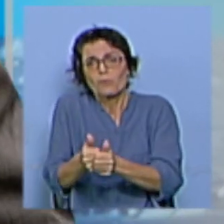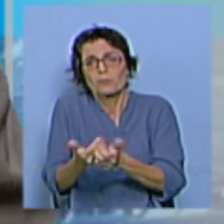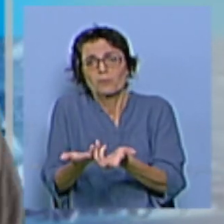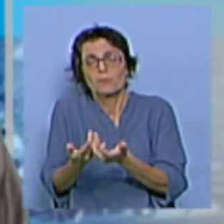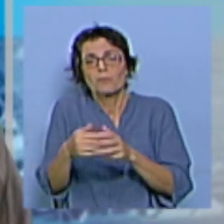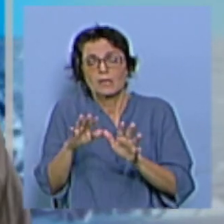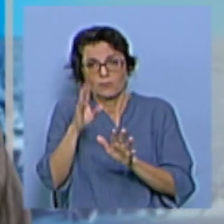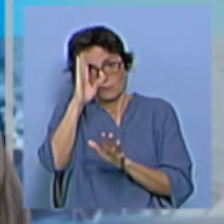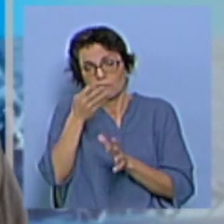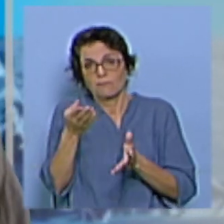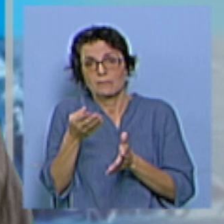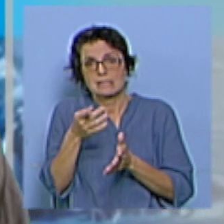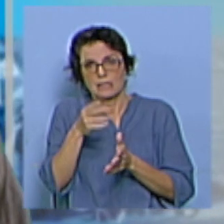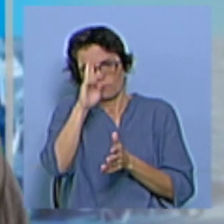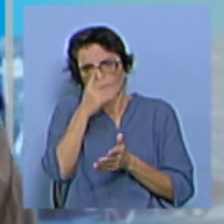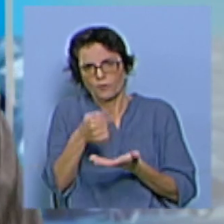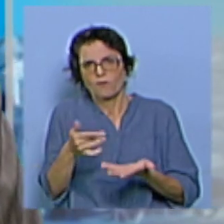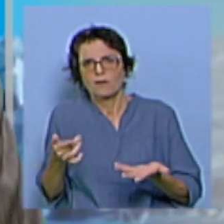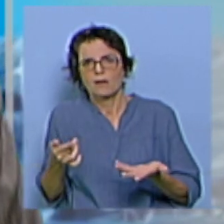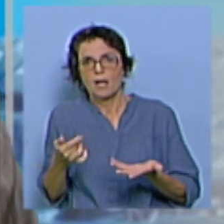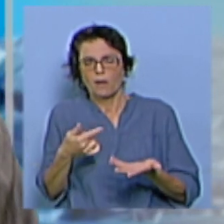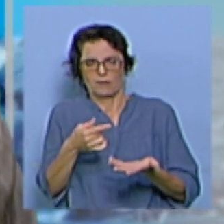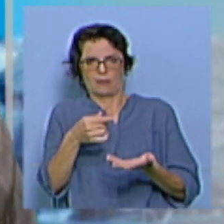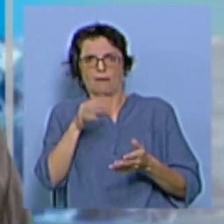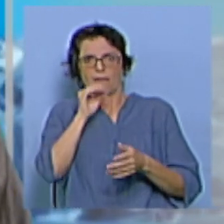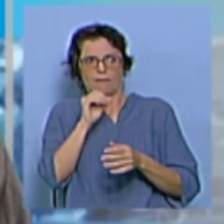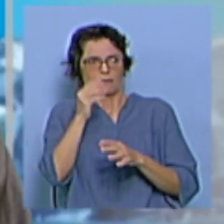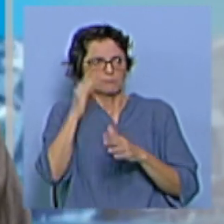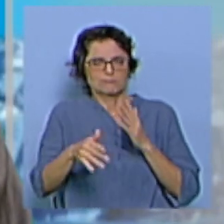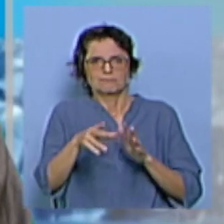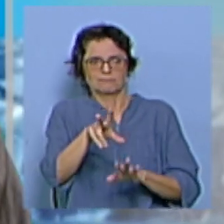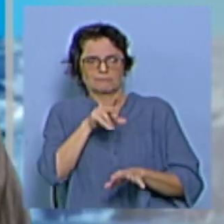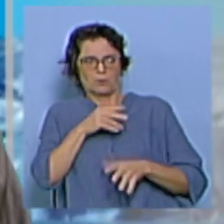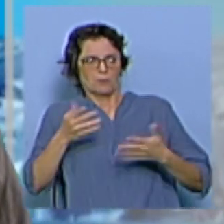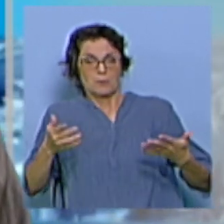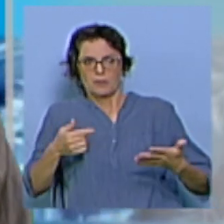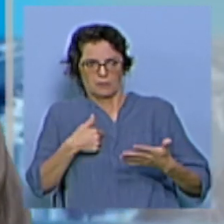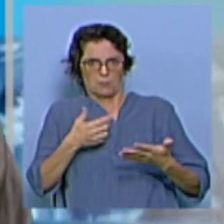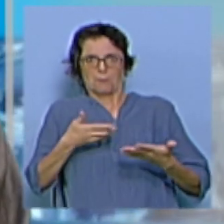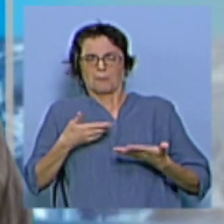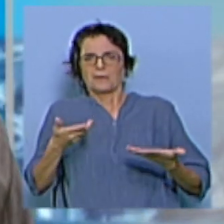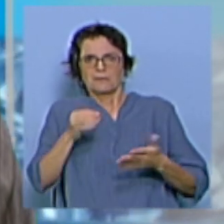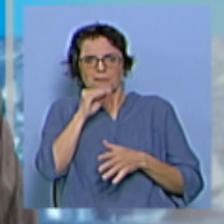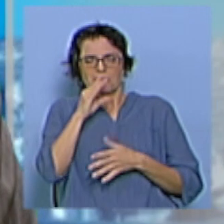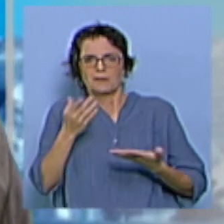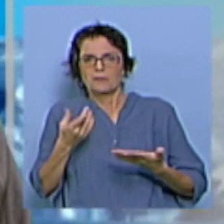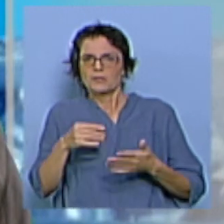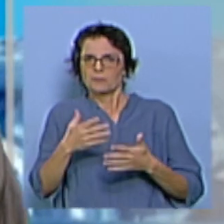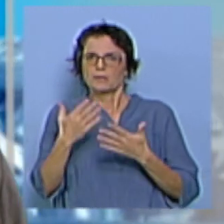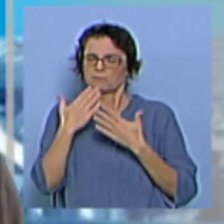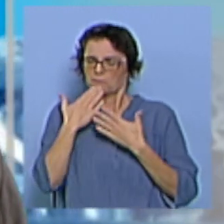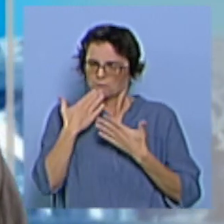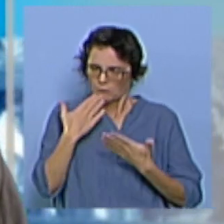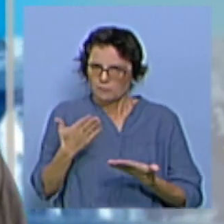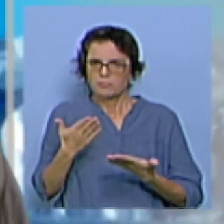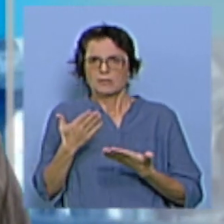nesta fadiga. Agora, quando me veio esse reconhecimento, portanto, foi com uma grande surpresa, mas foi com uma grande honra. E